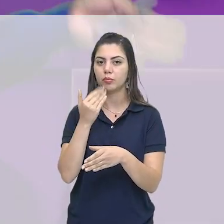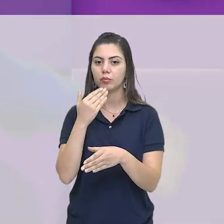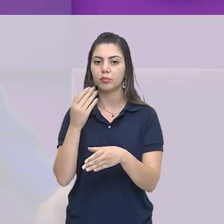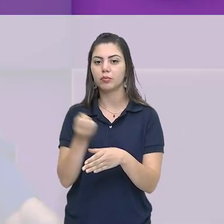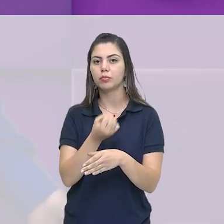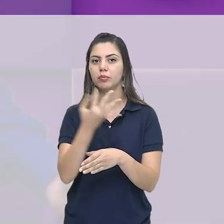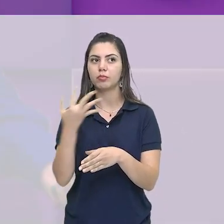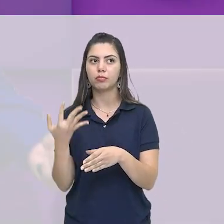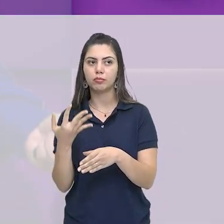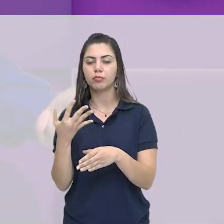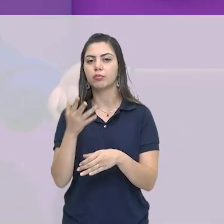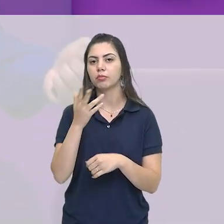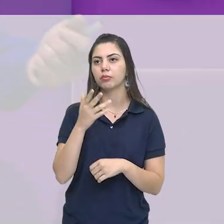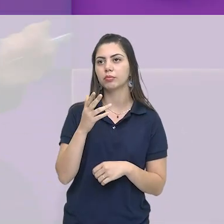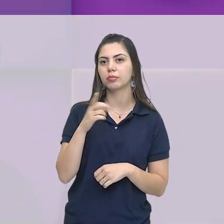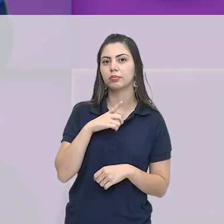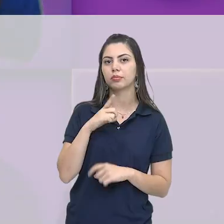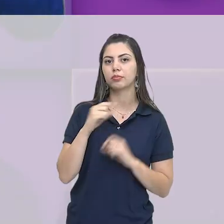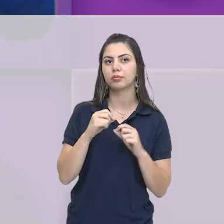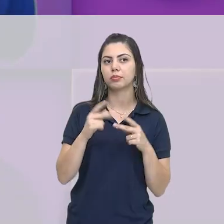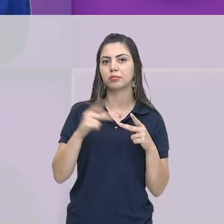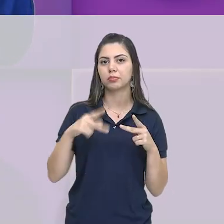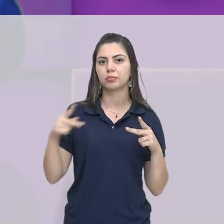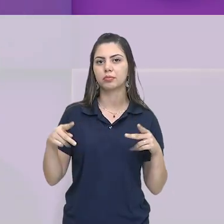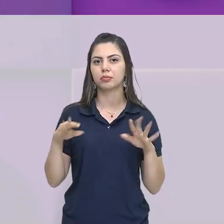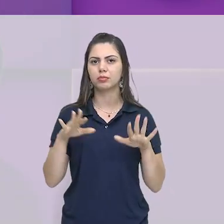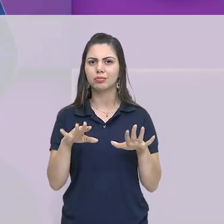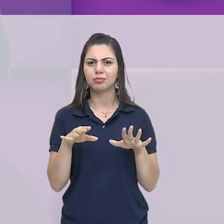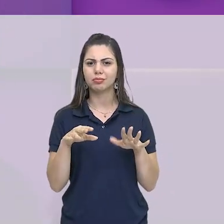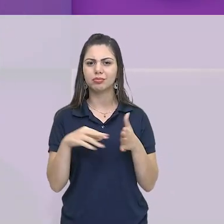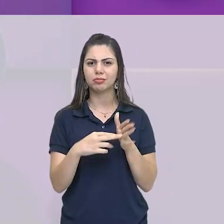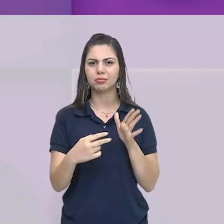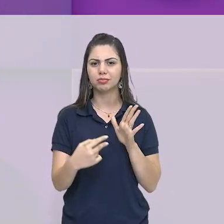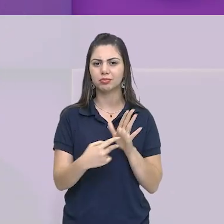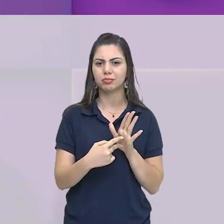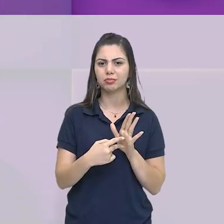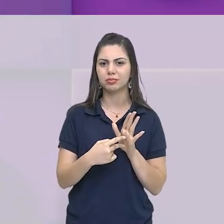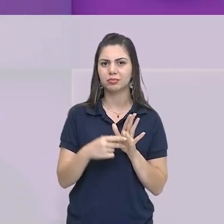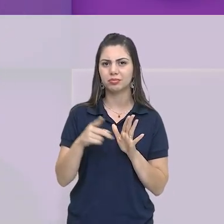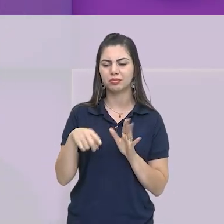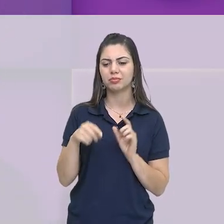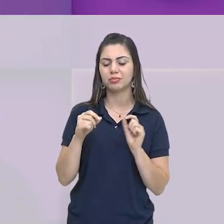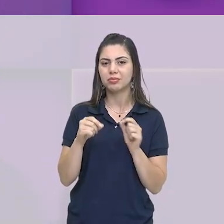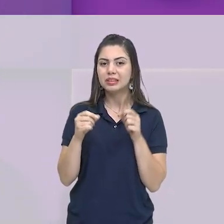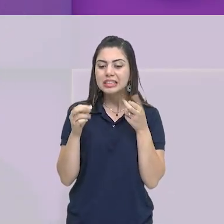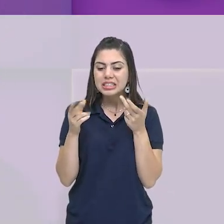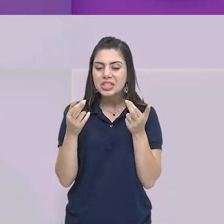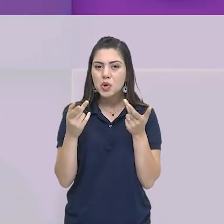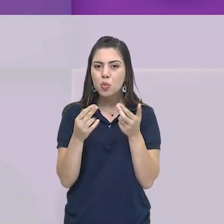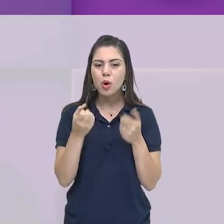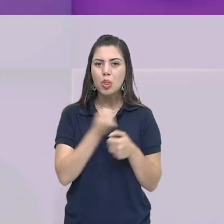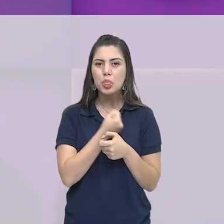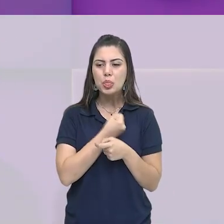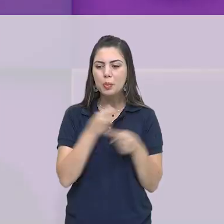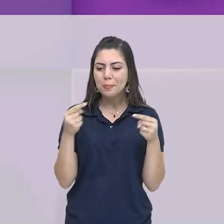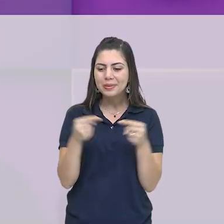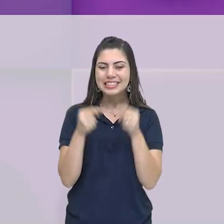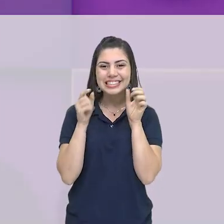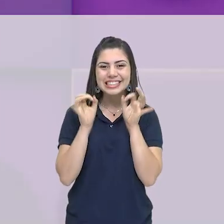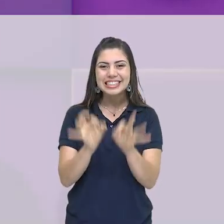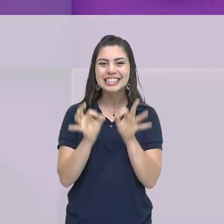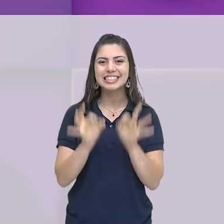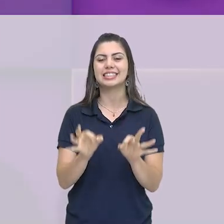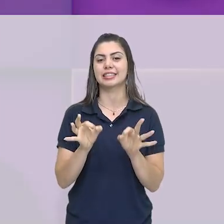determinada quantidade de proteínas. Isso não quer dizer que vai ser consumido exatamente aquela